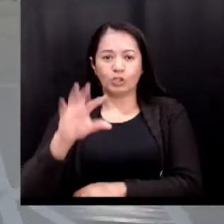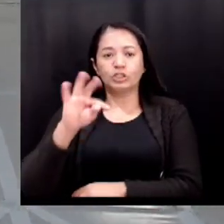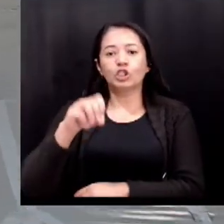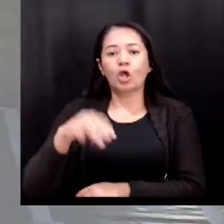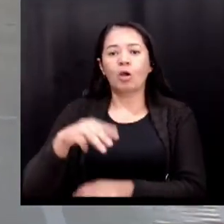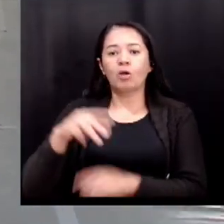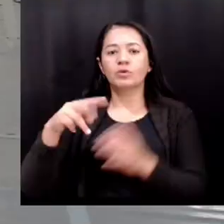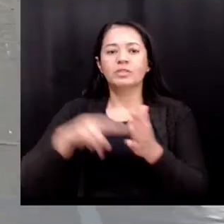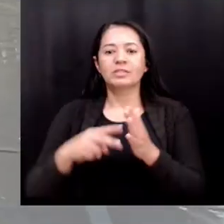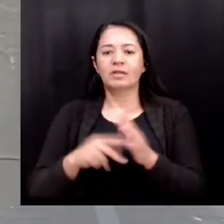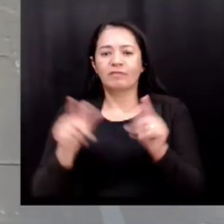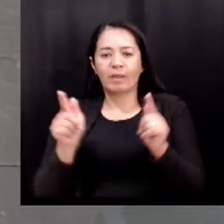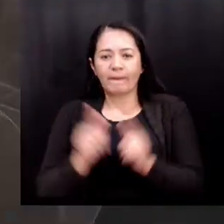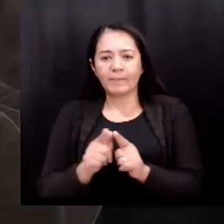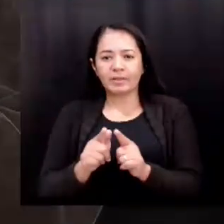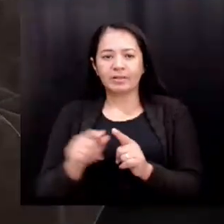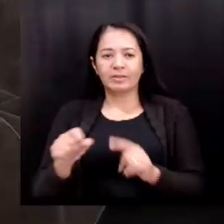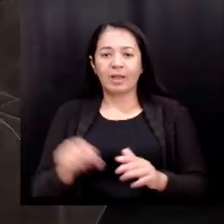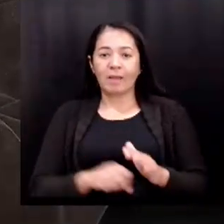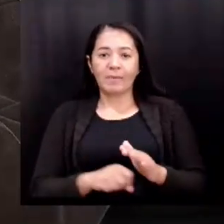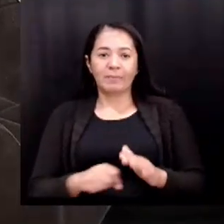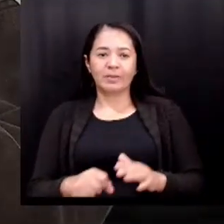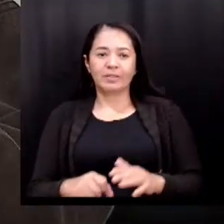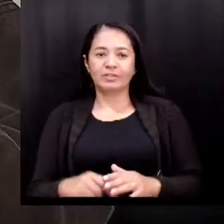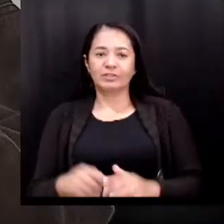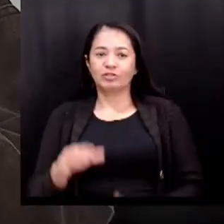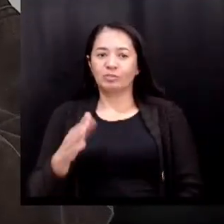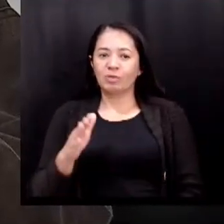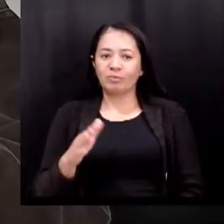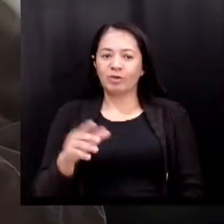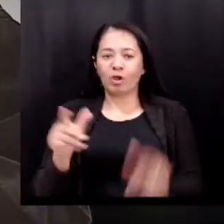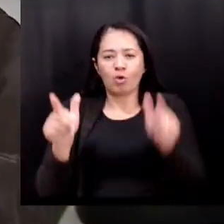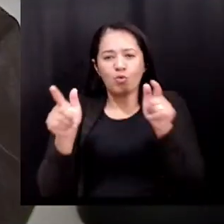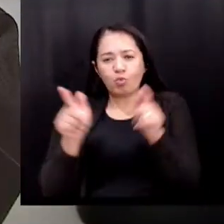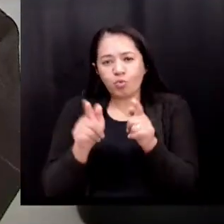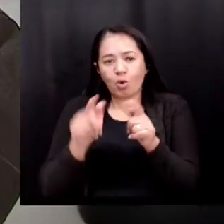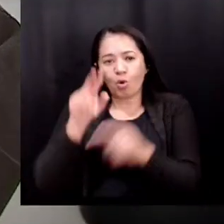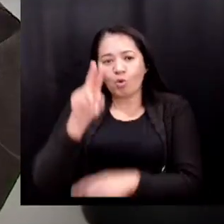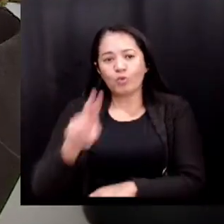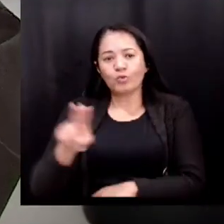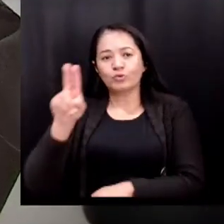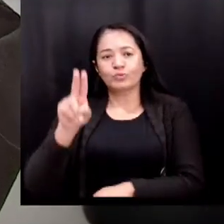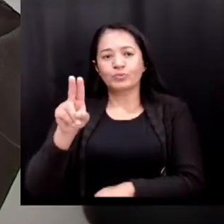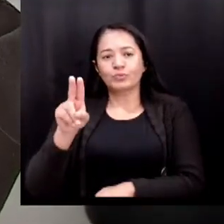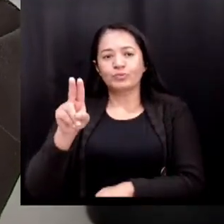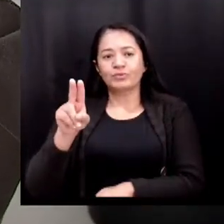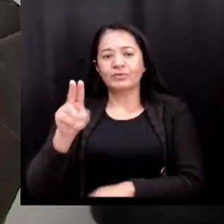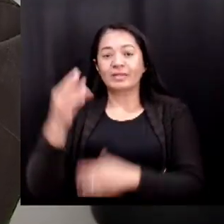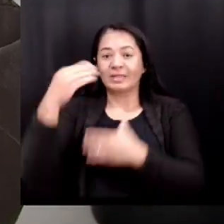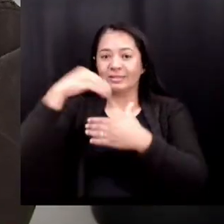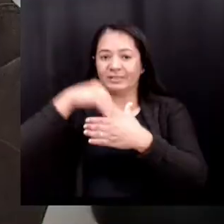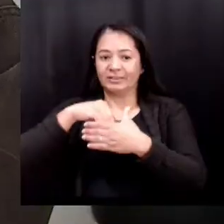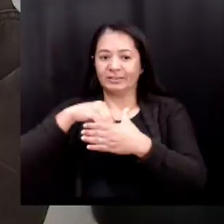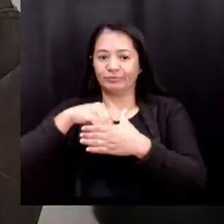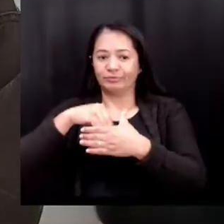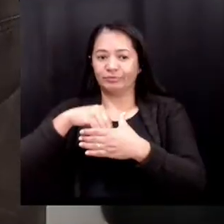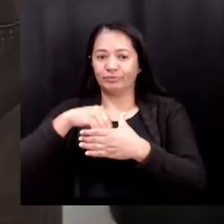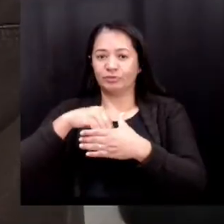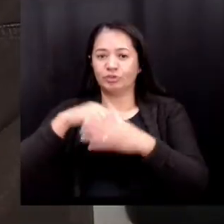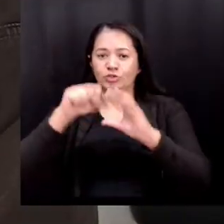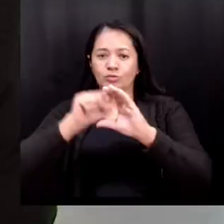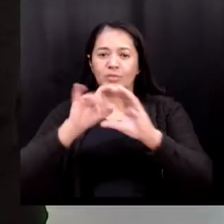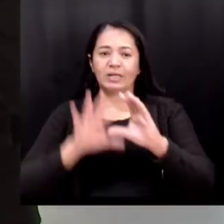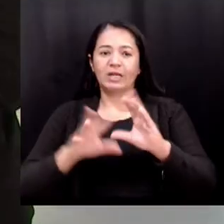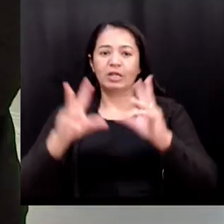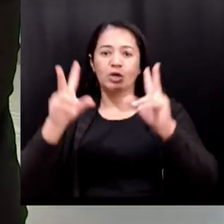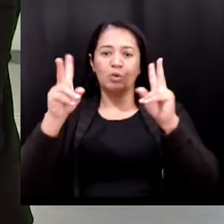que são armas pequenas que elas geralmente são utilizadas dentro de um aspecto do qual você